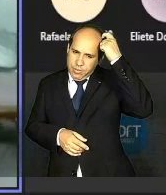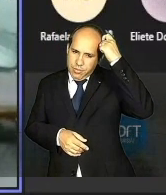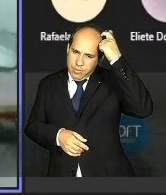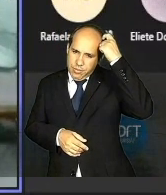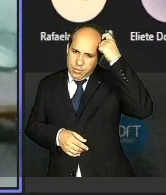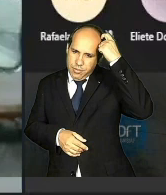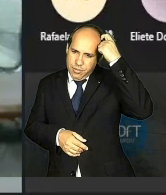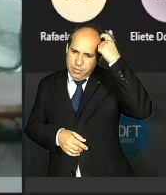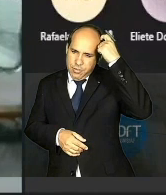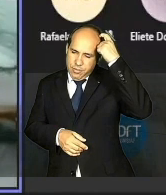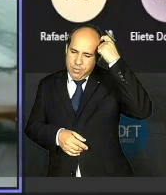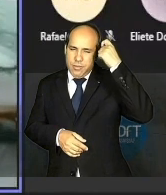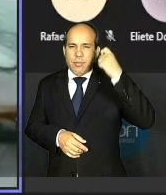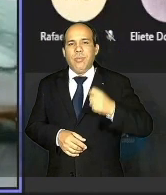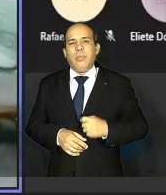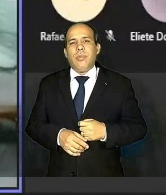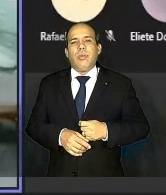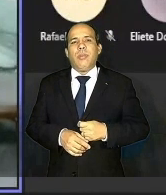Aqui,